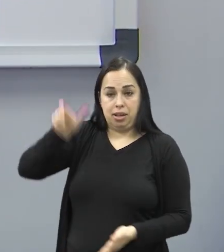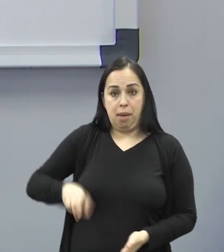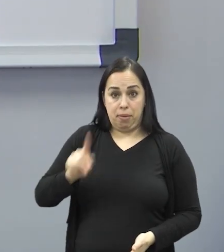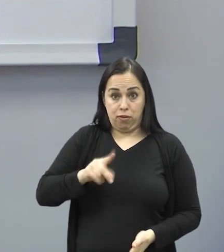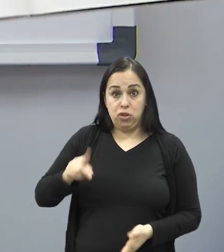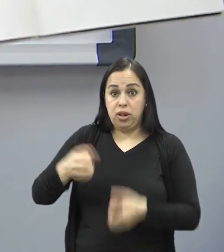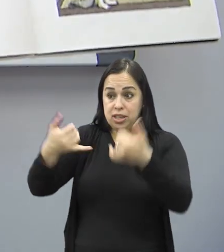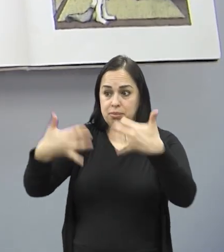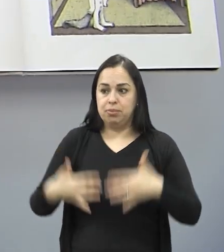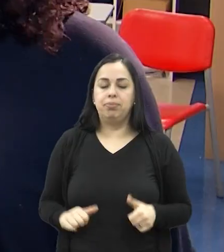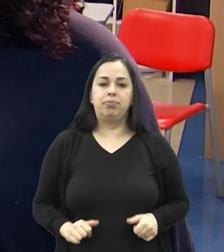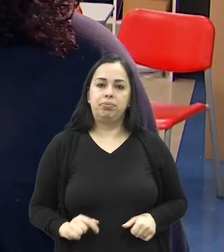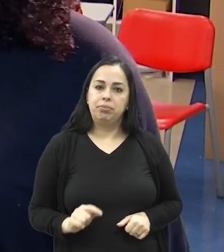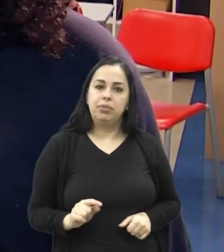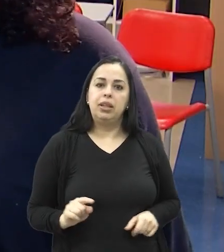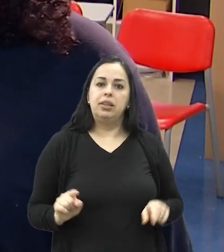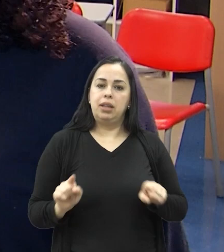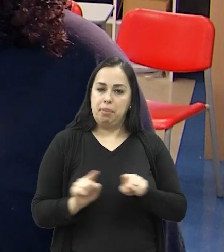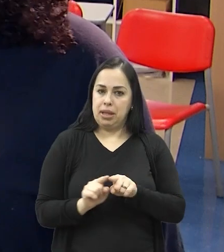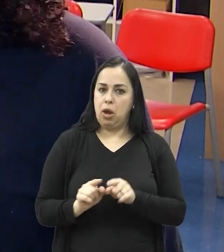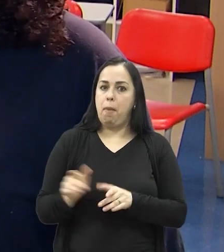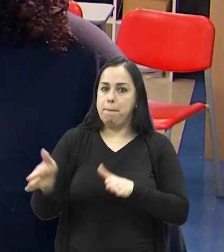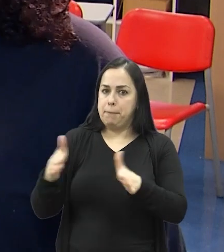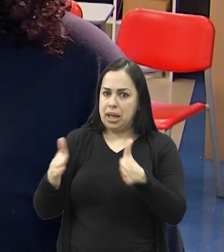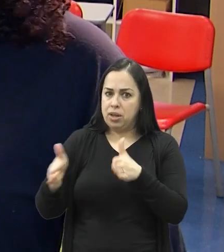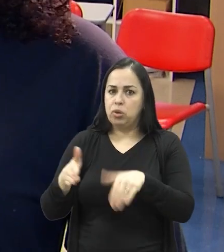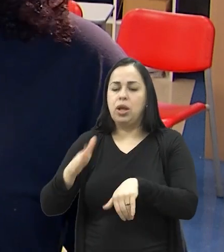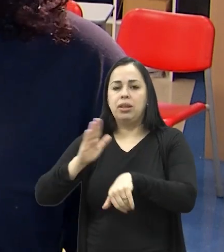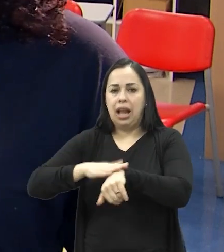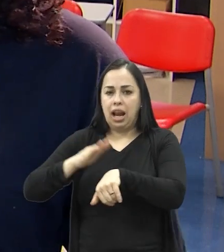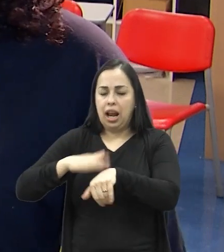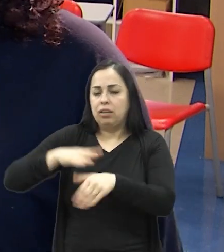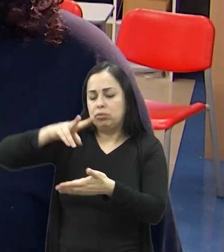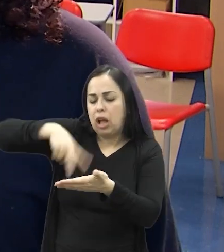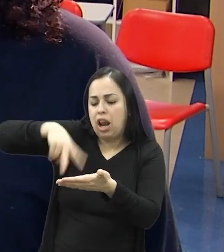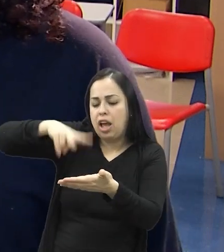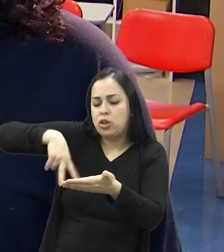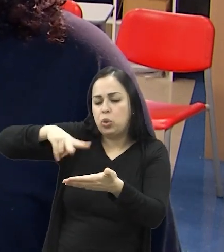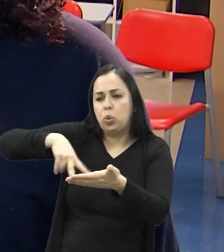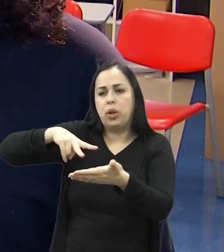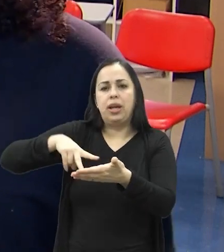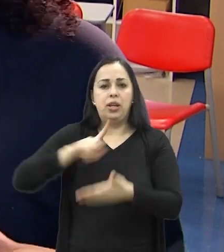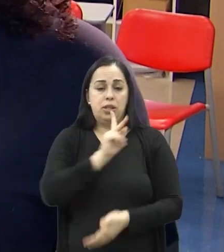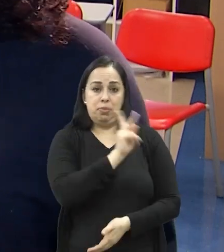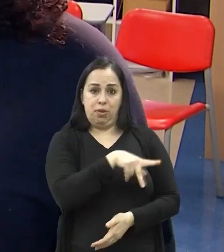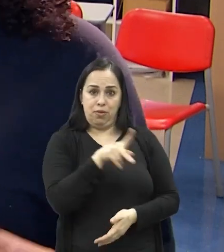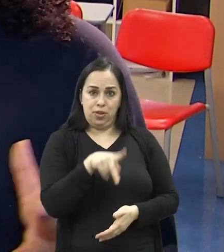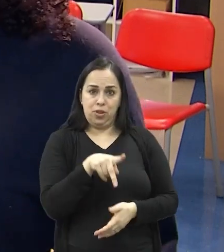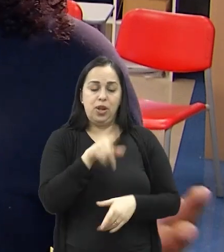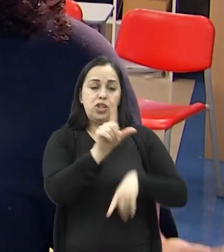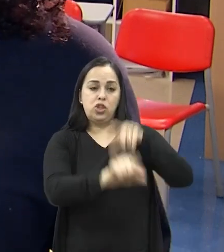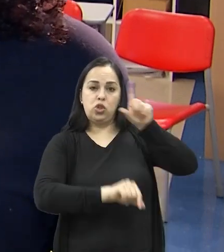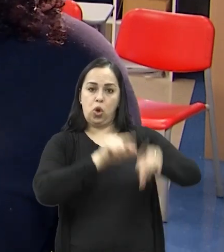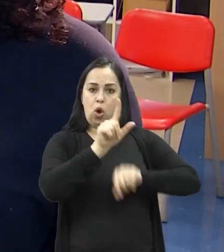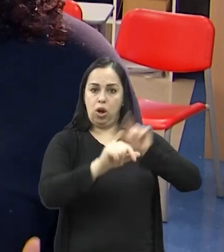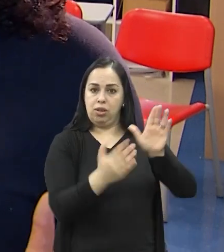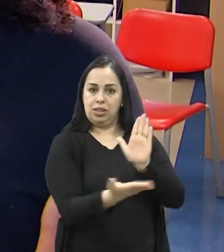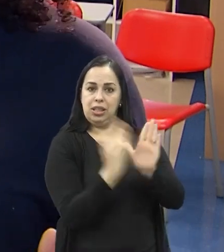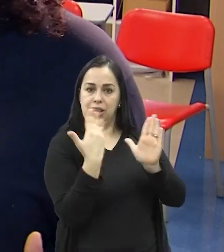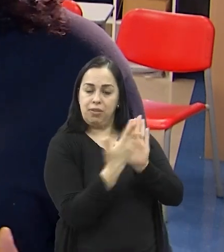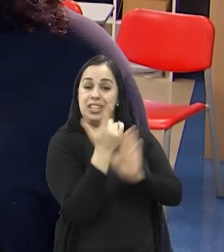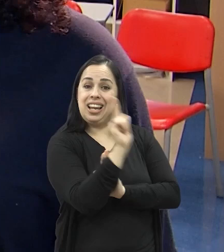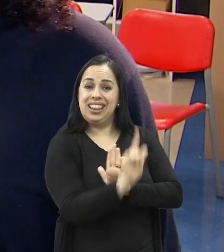a Maiara, professora. Nós temos também o momento da leitura compartilhada. As professoras fazem escolhas de